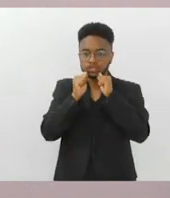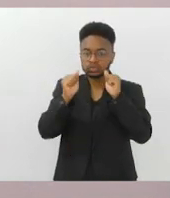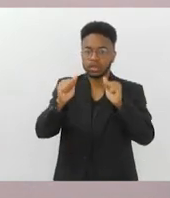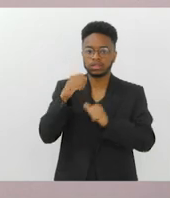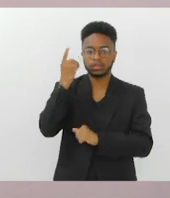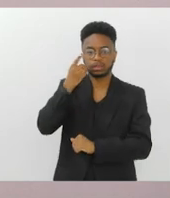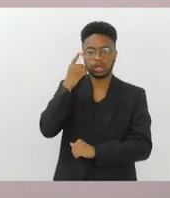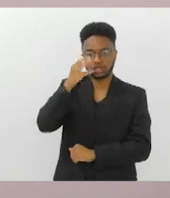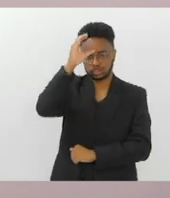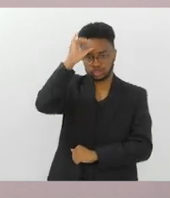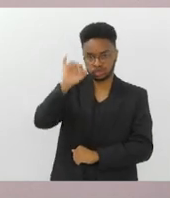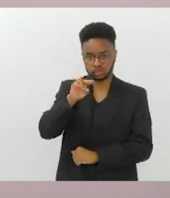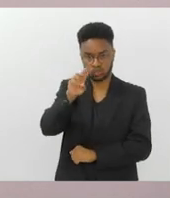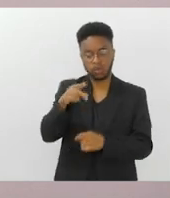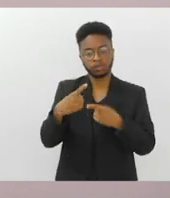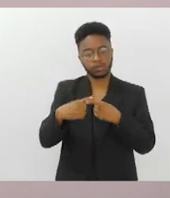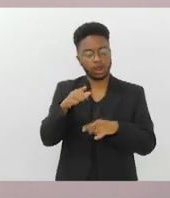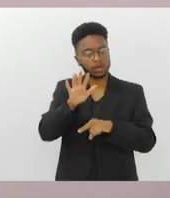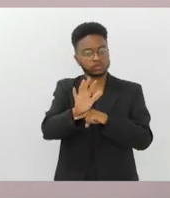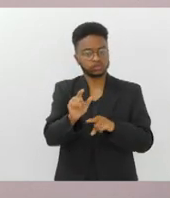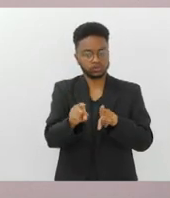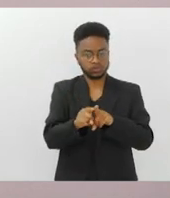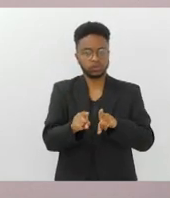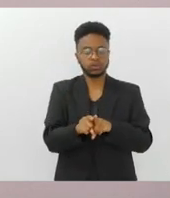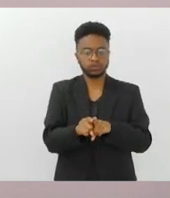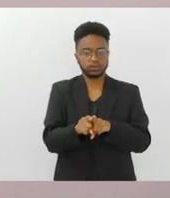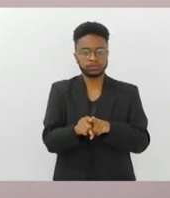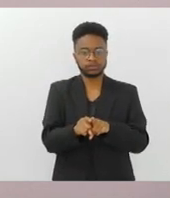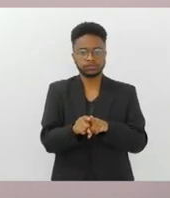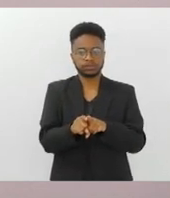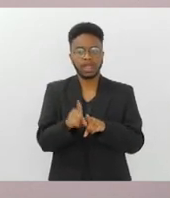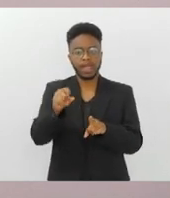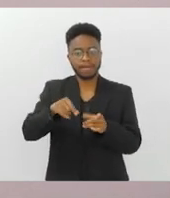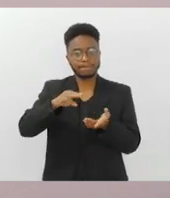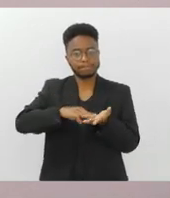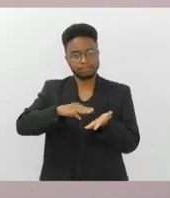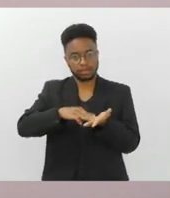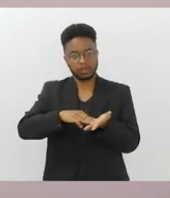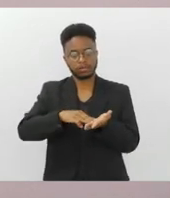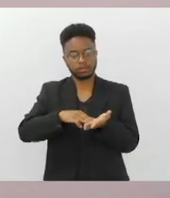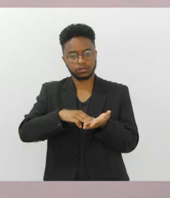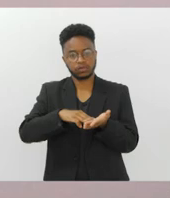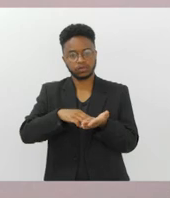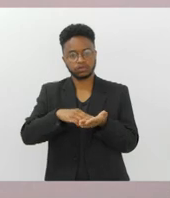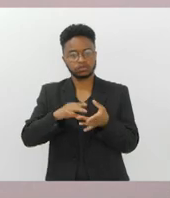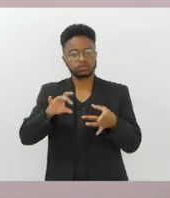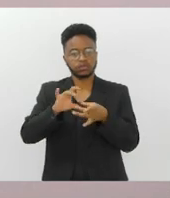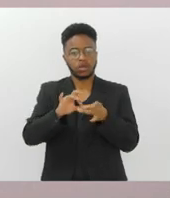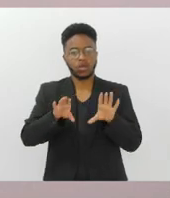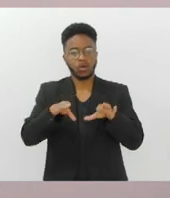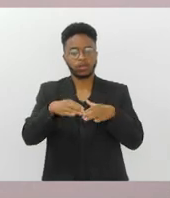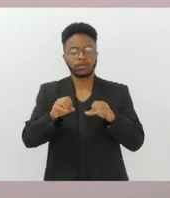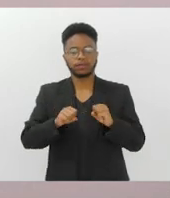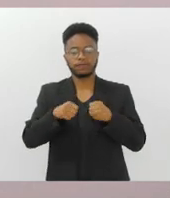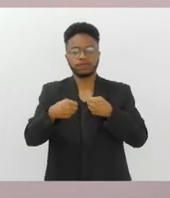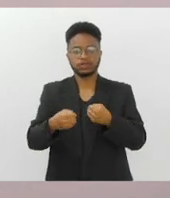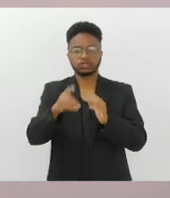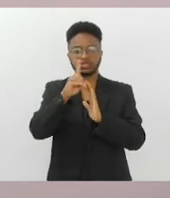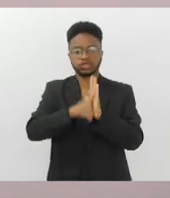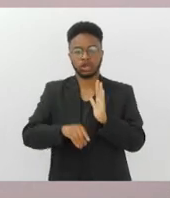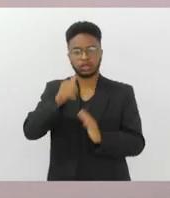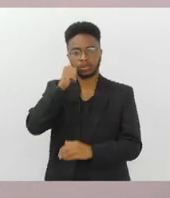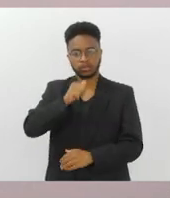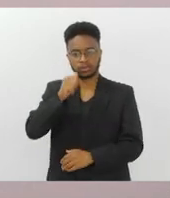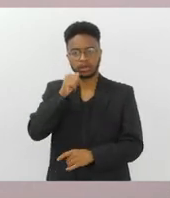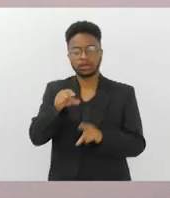que contribui e é membro efetiva da Comissão de Defesa dos Direitos da Mulher,